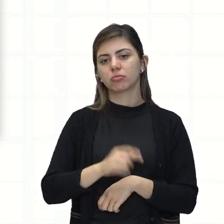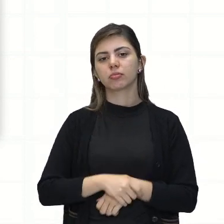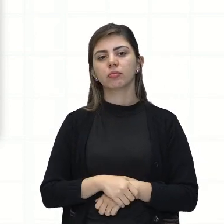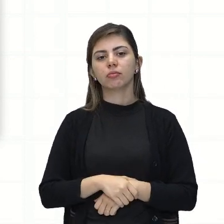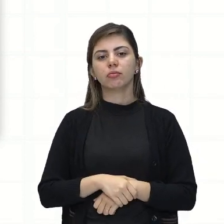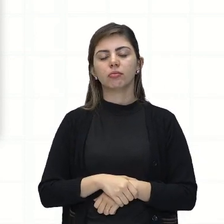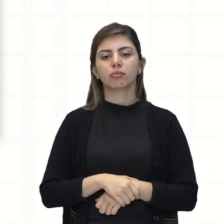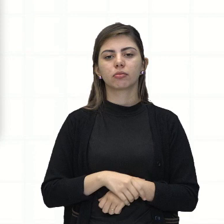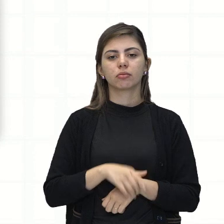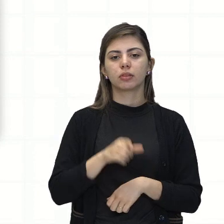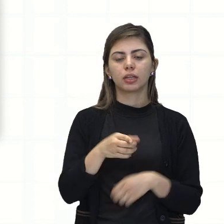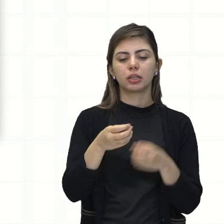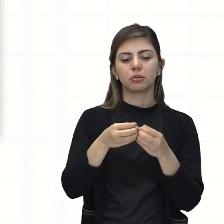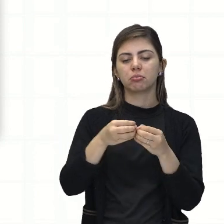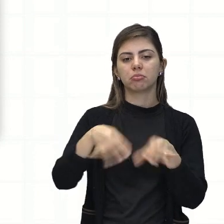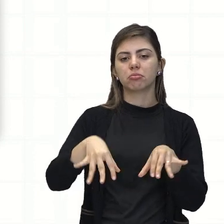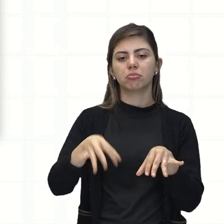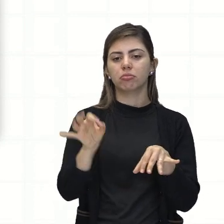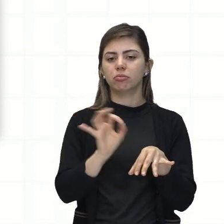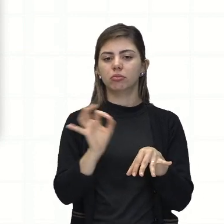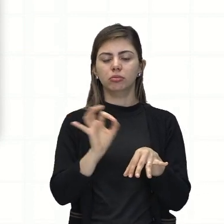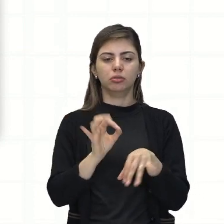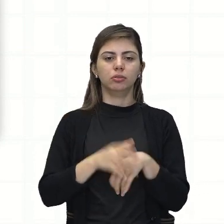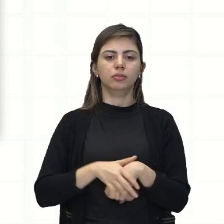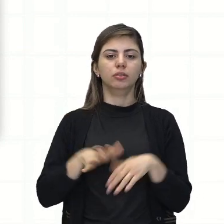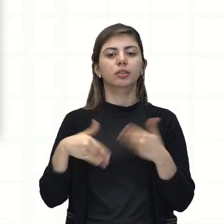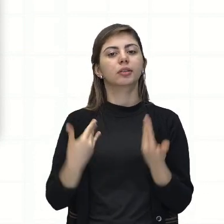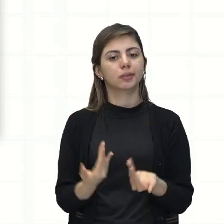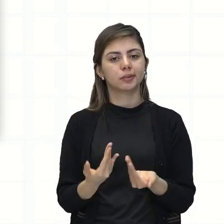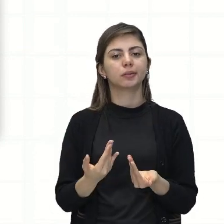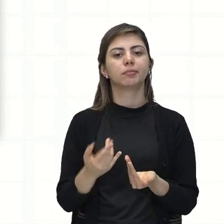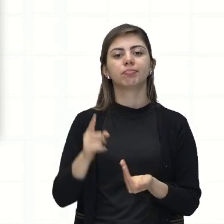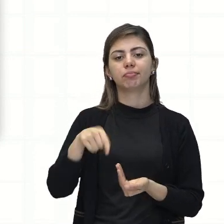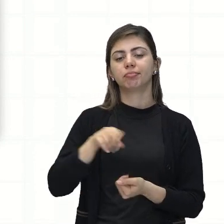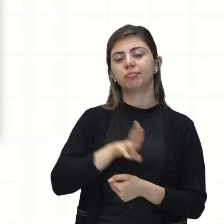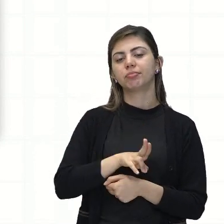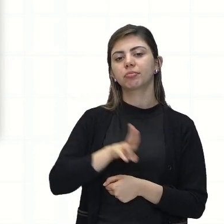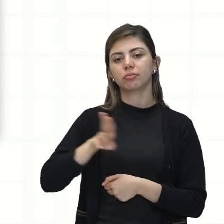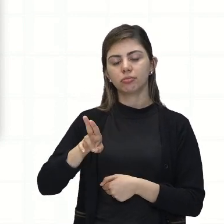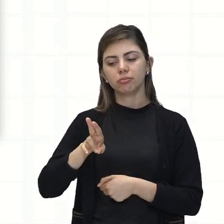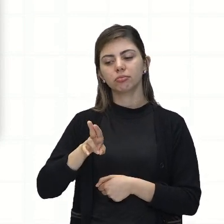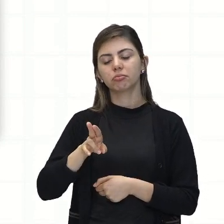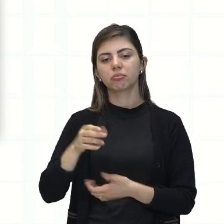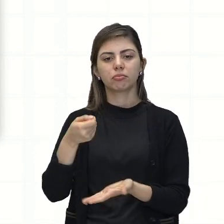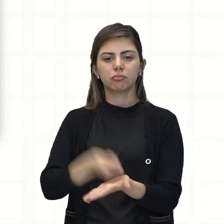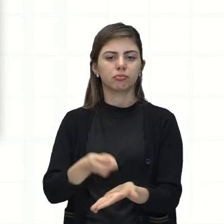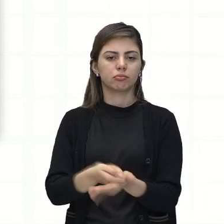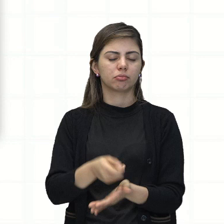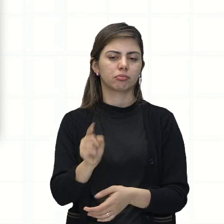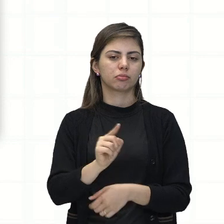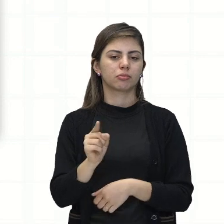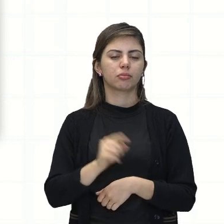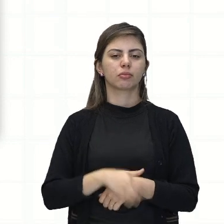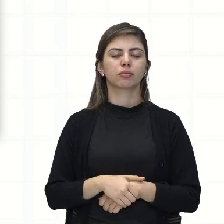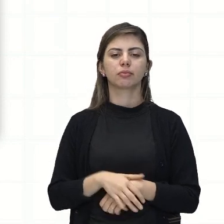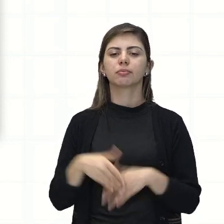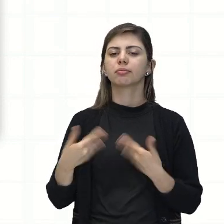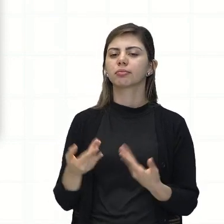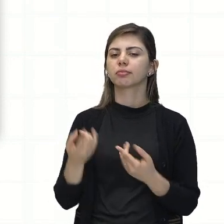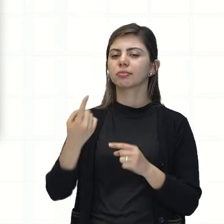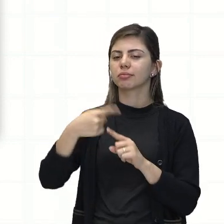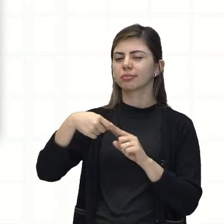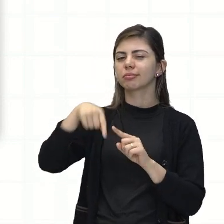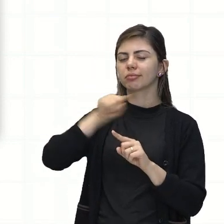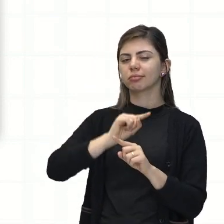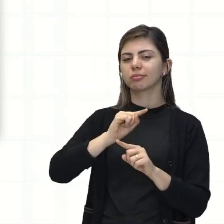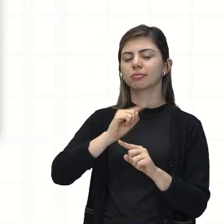prejudicados com o seu fim. E é por isso que o nome é facultativo, né? Então, nós vimos anteriormente